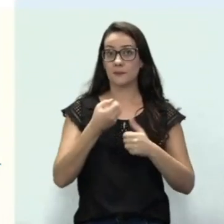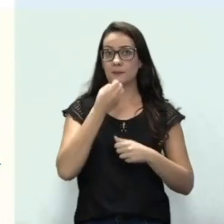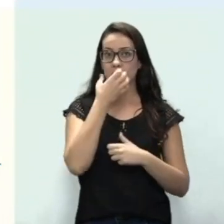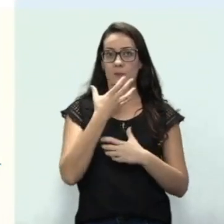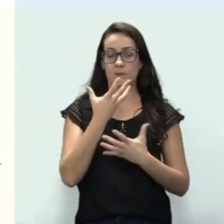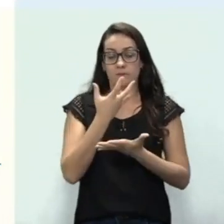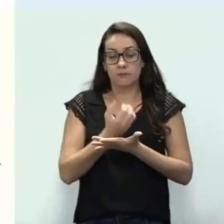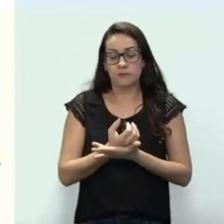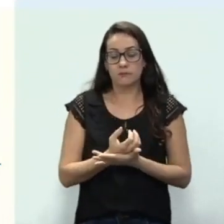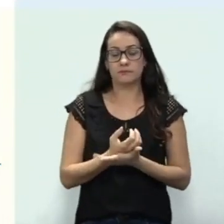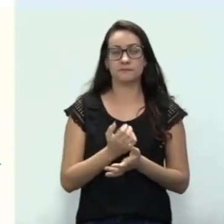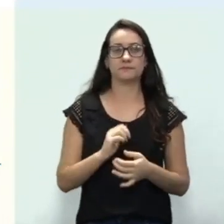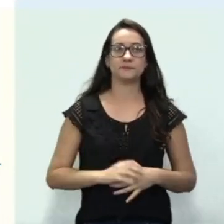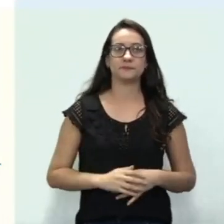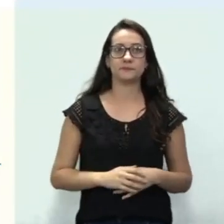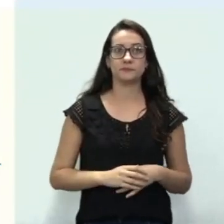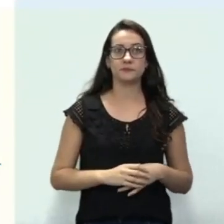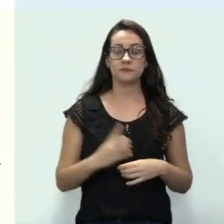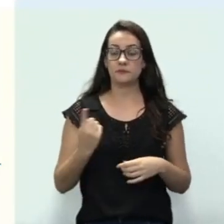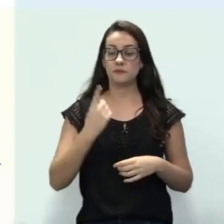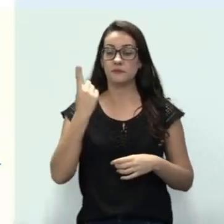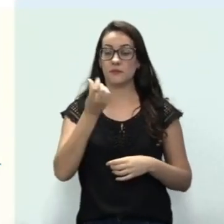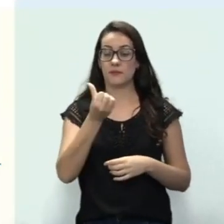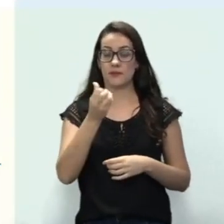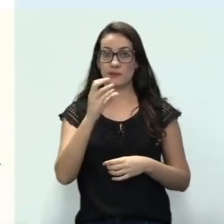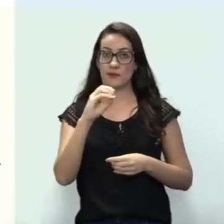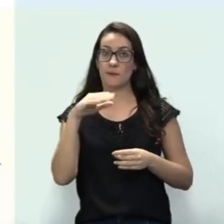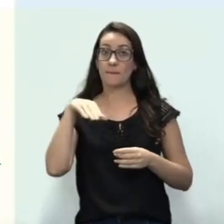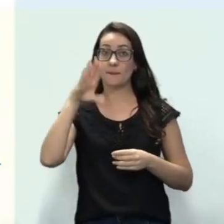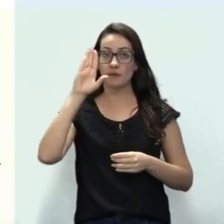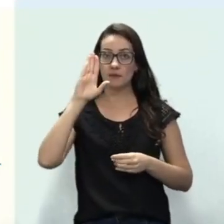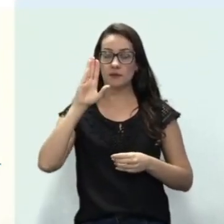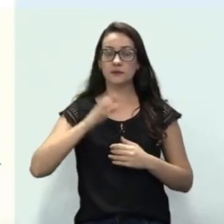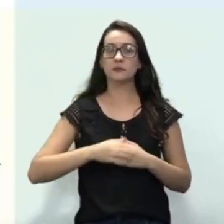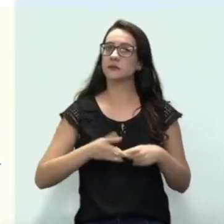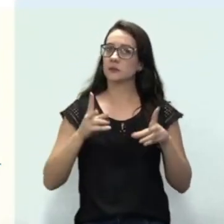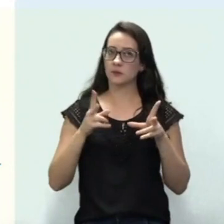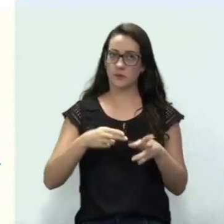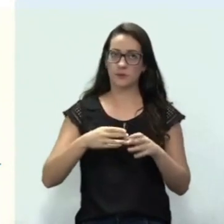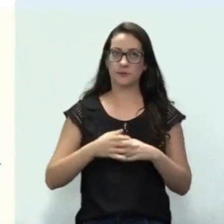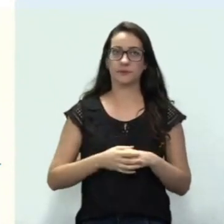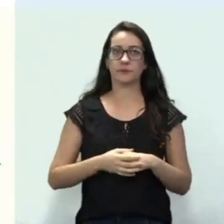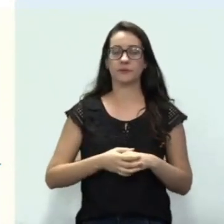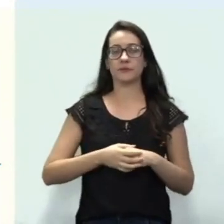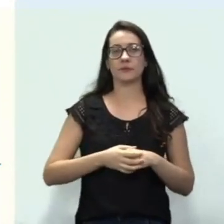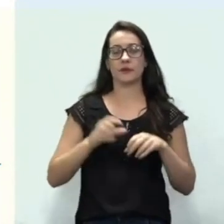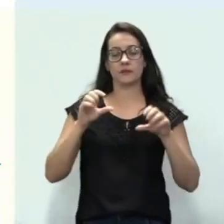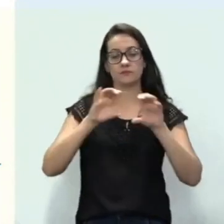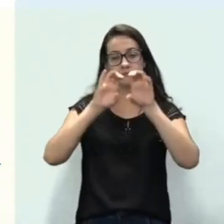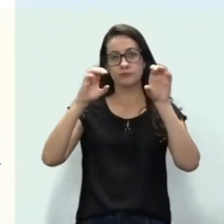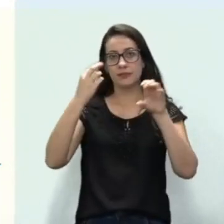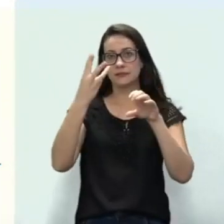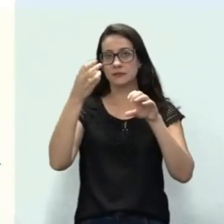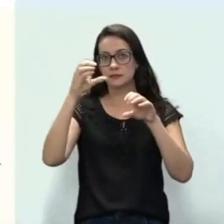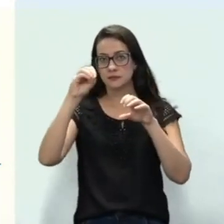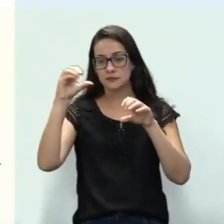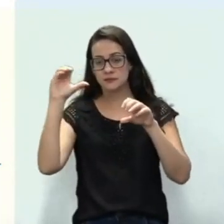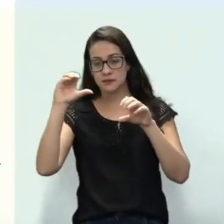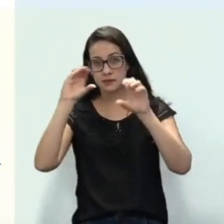boa aderência. E aqui, para altura maiores do que 60, mesma coisa, as 30